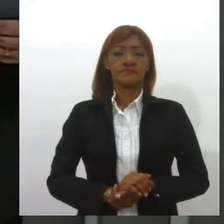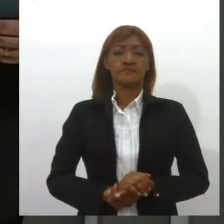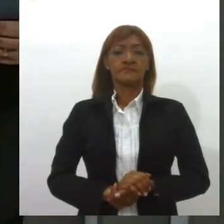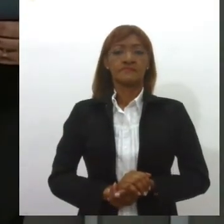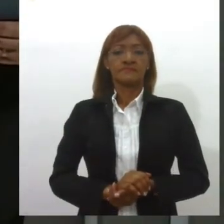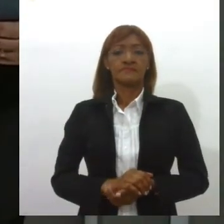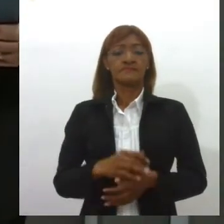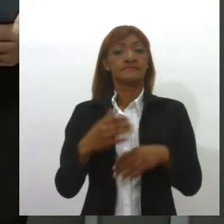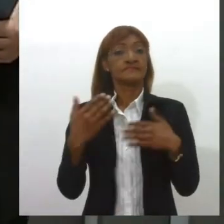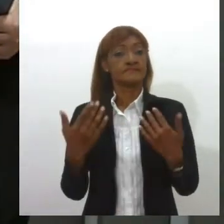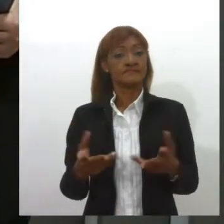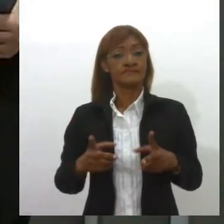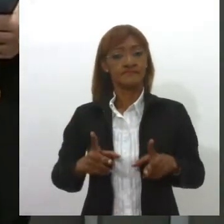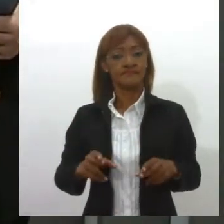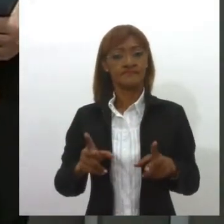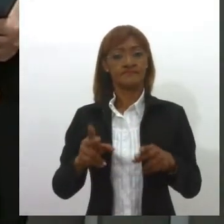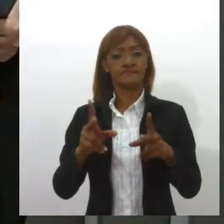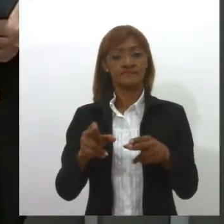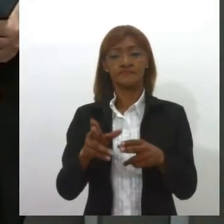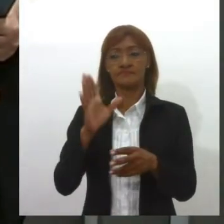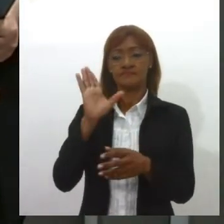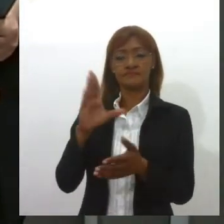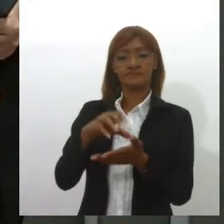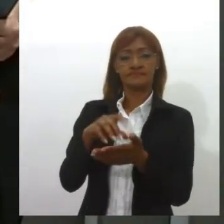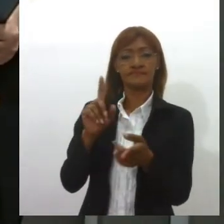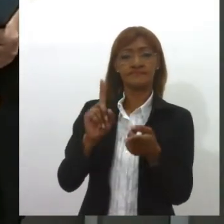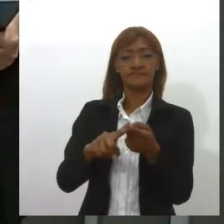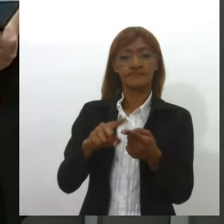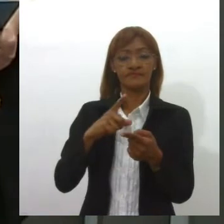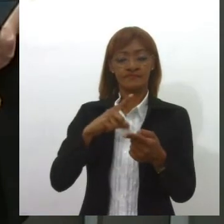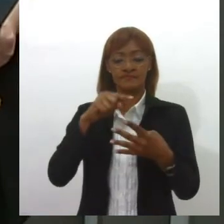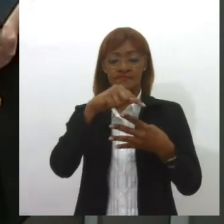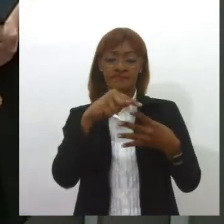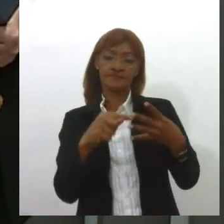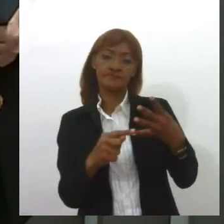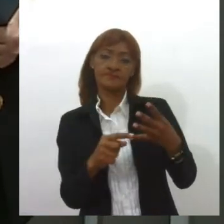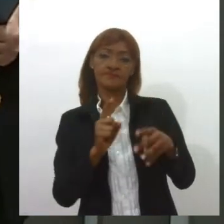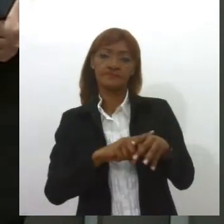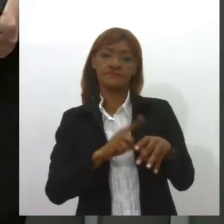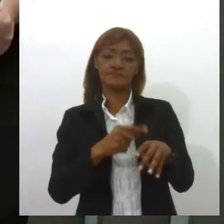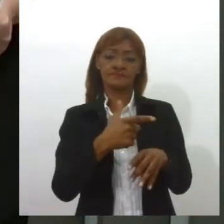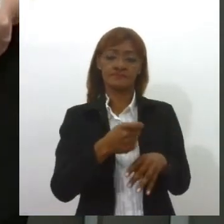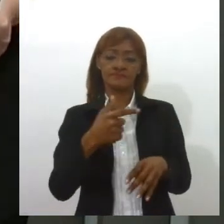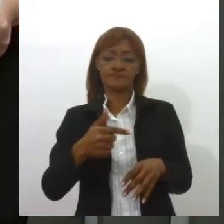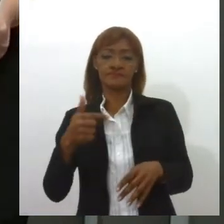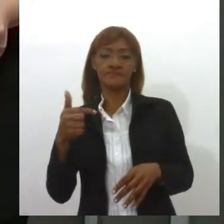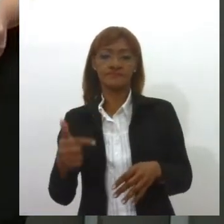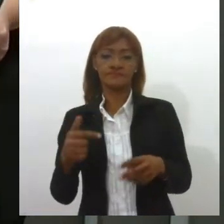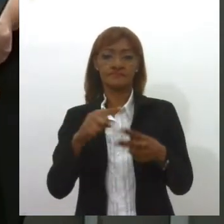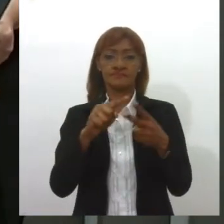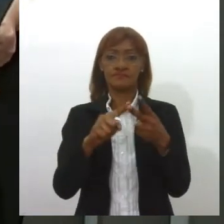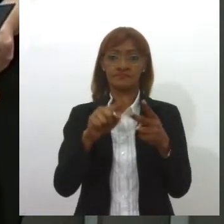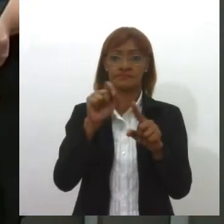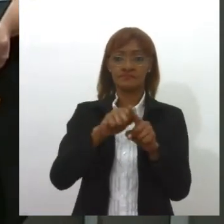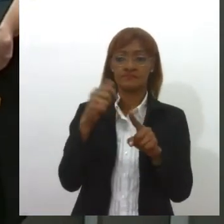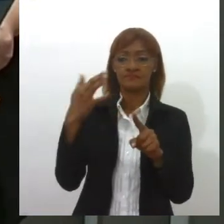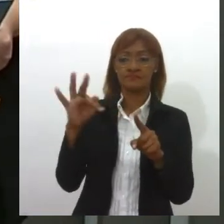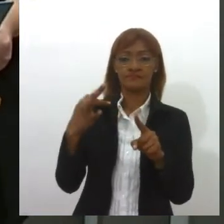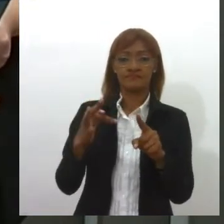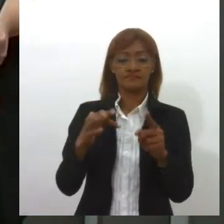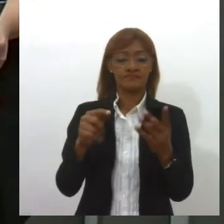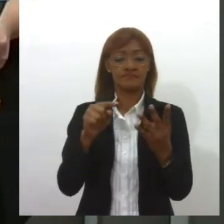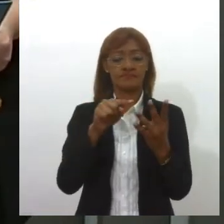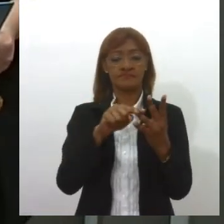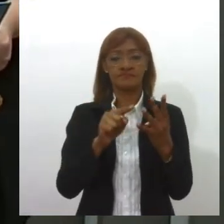O Defeso do Caranguejo, o USA, terá ainda mais 4 fases em 2022, 2 no mês de fevereiro e outras